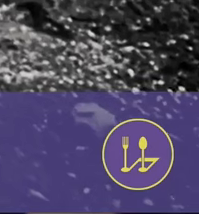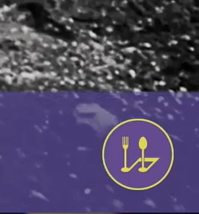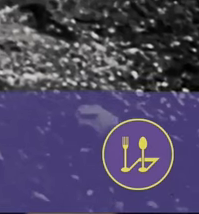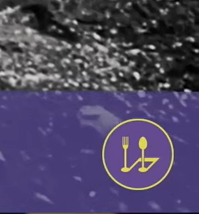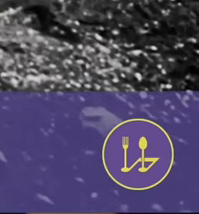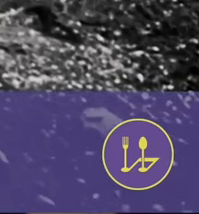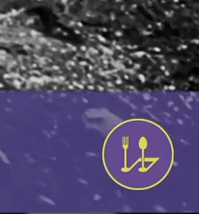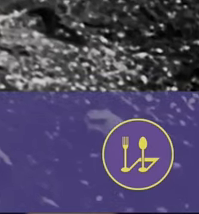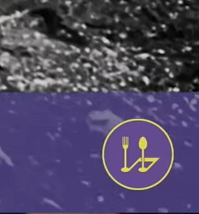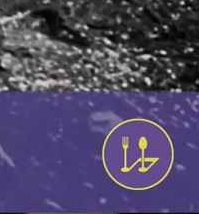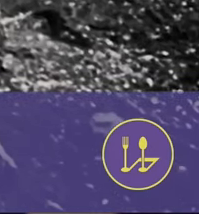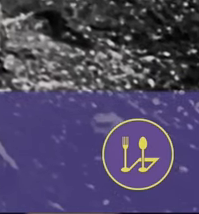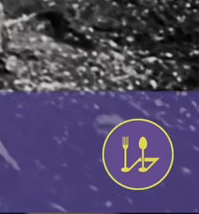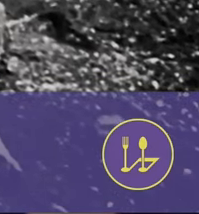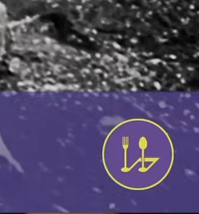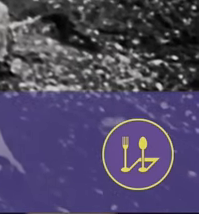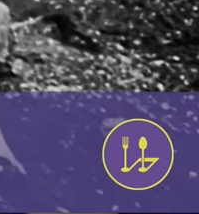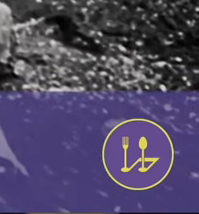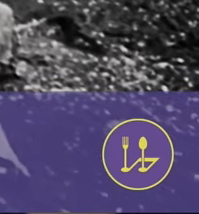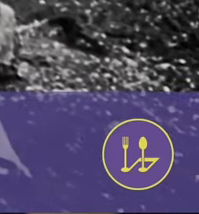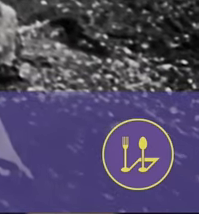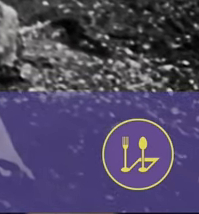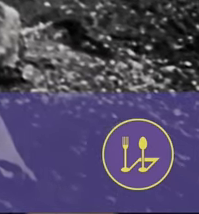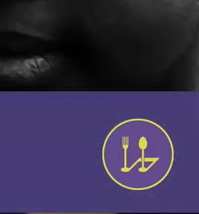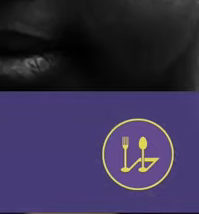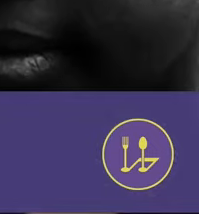Você já passou fome?